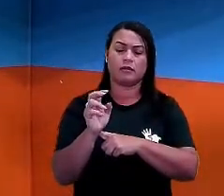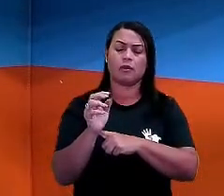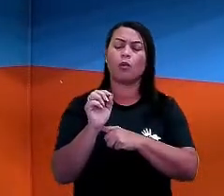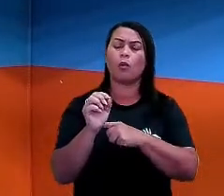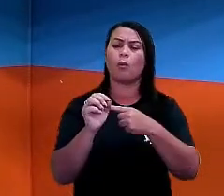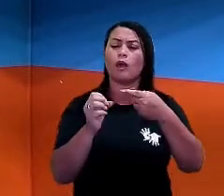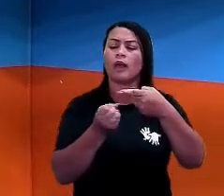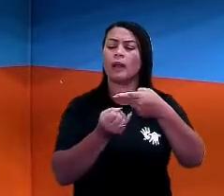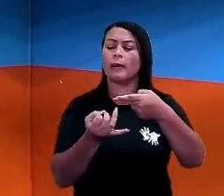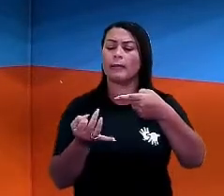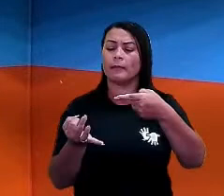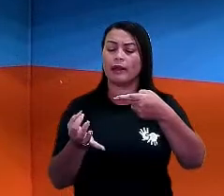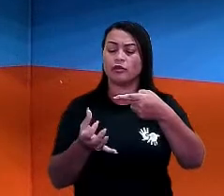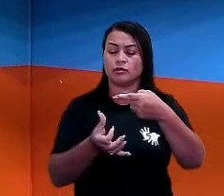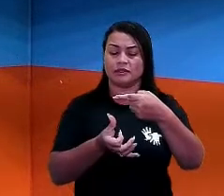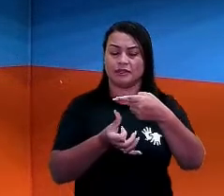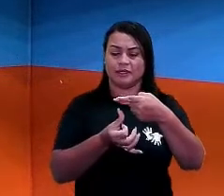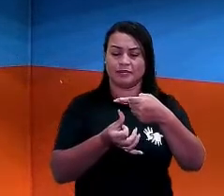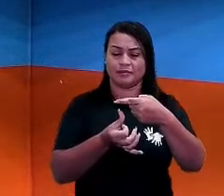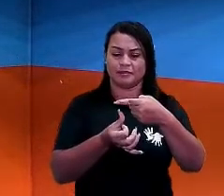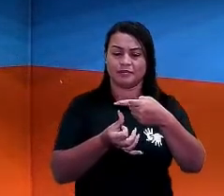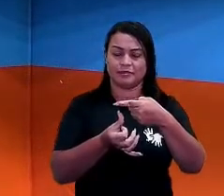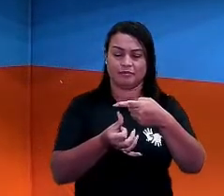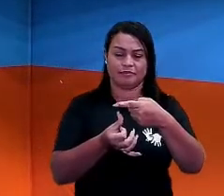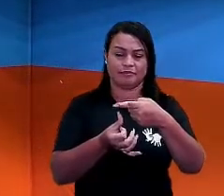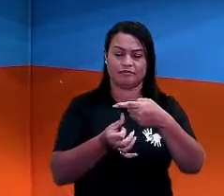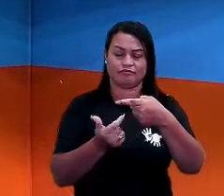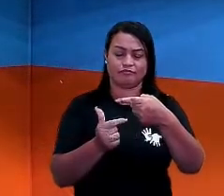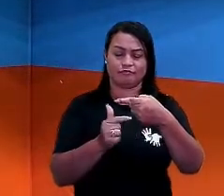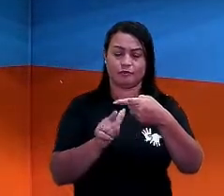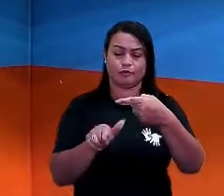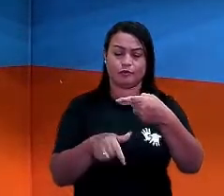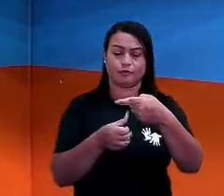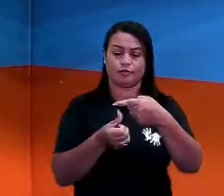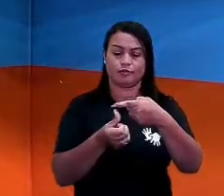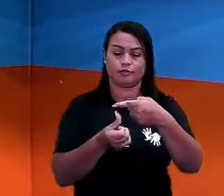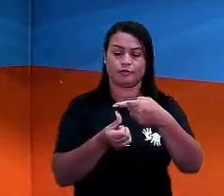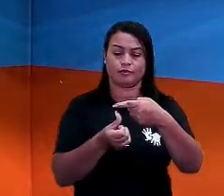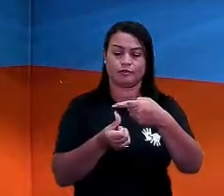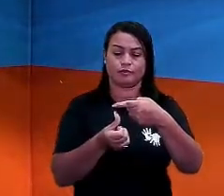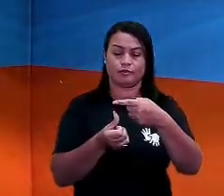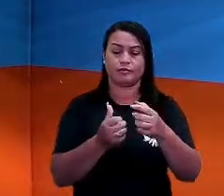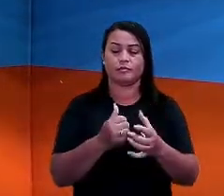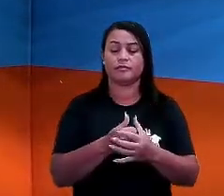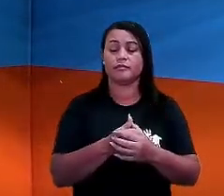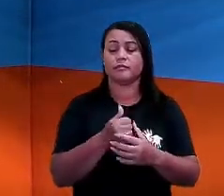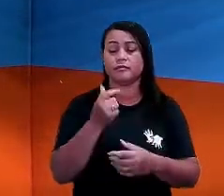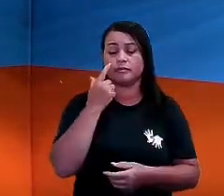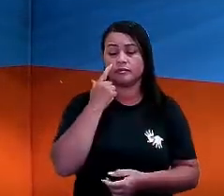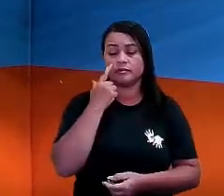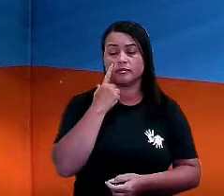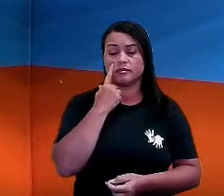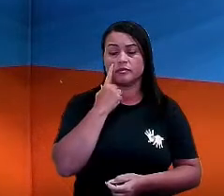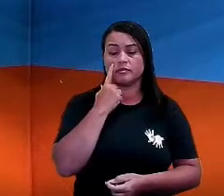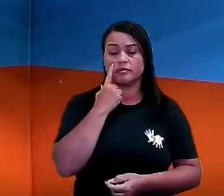faço o quê? Repito 6, tá? Embaixo não vai mudar, o que muda é mais em cima. E aí eu resolvo.